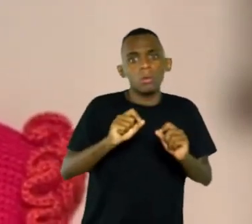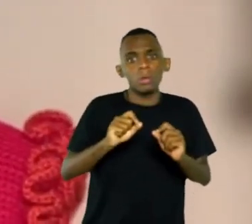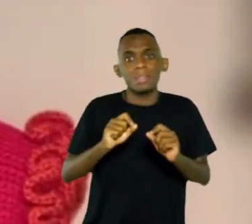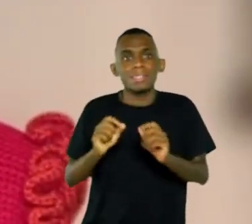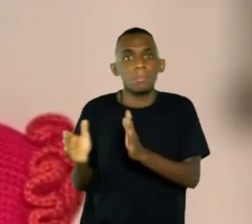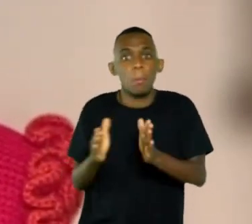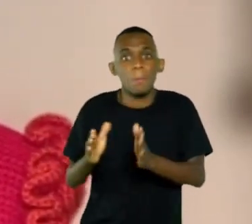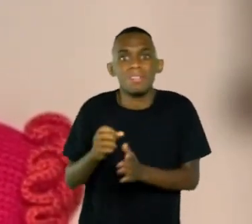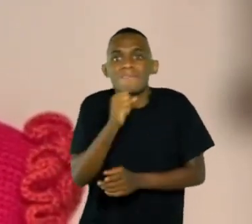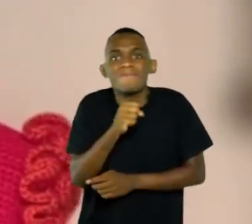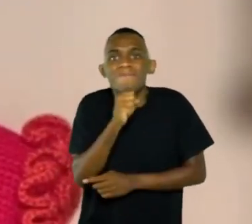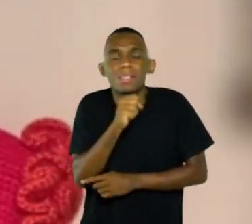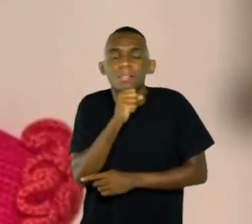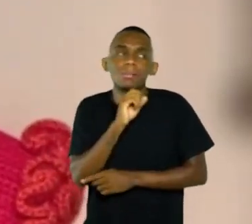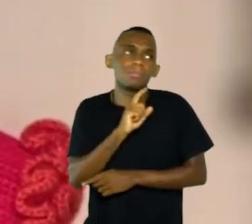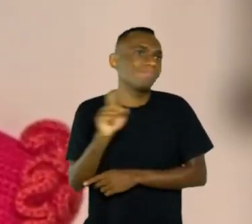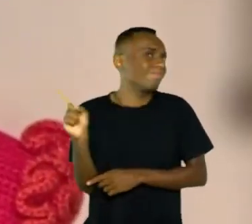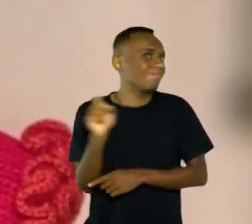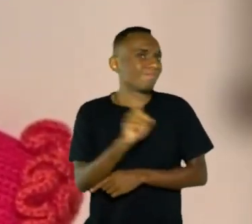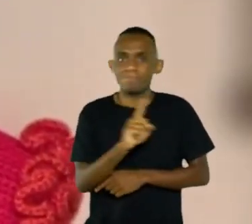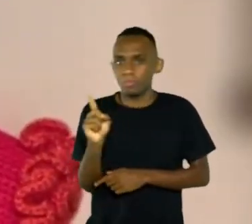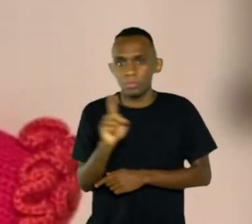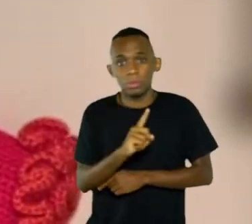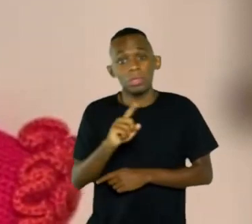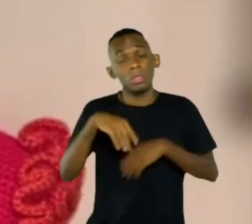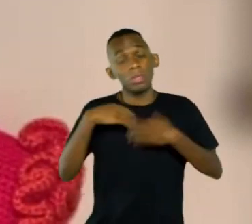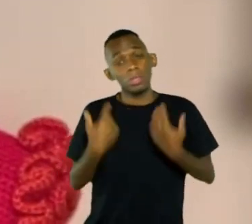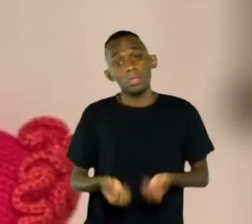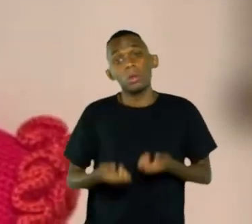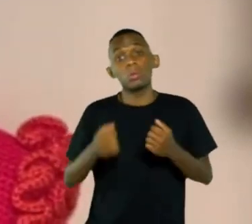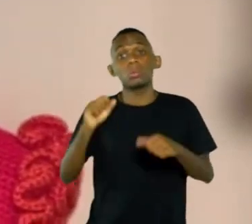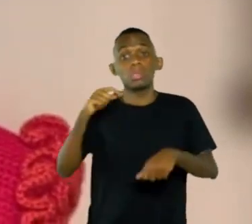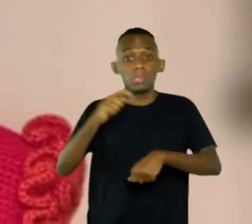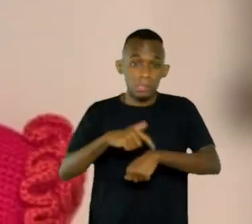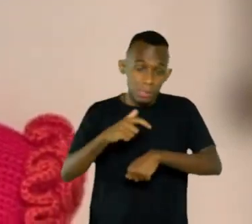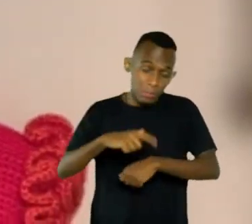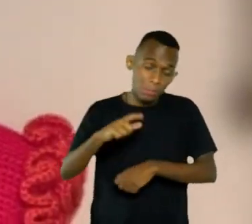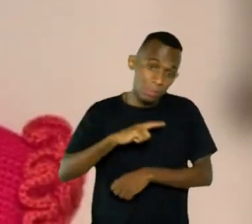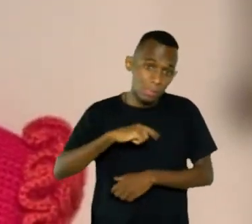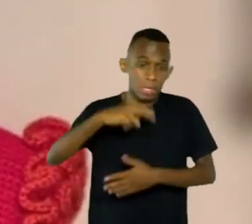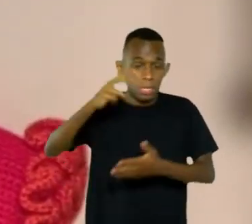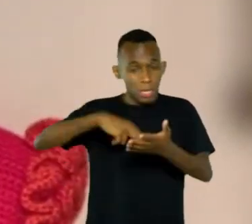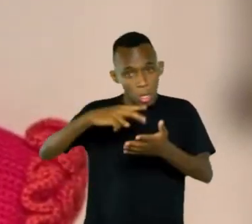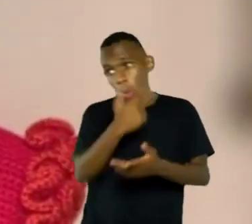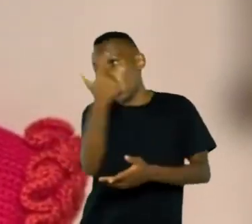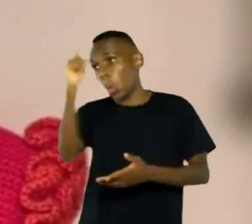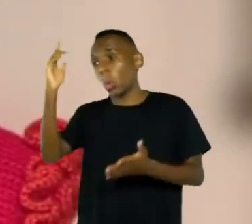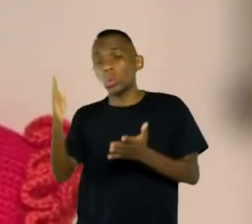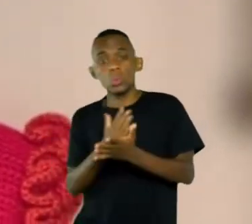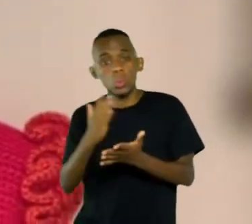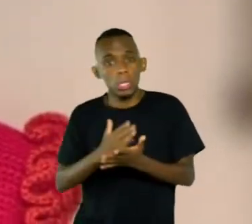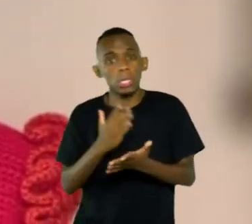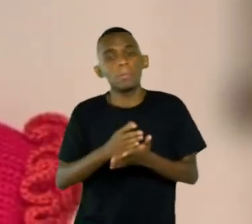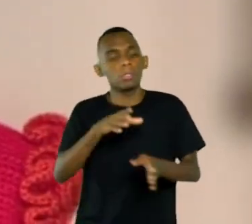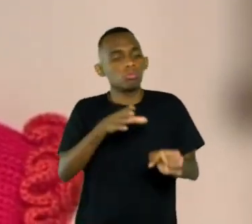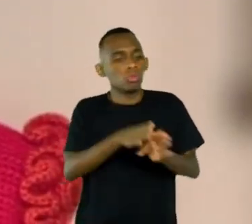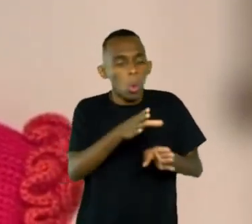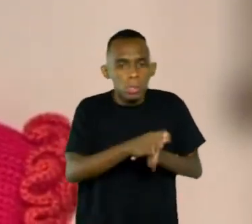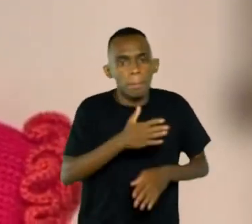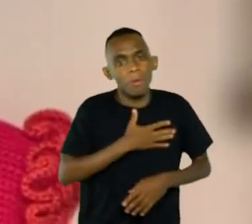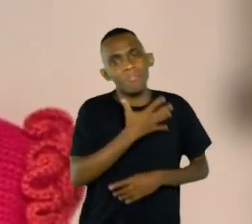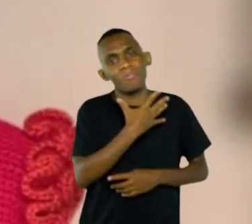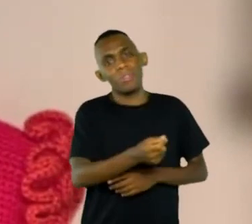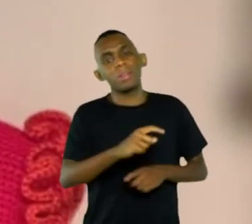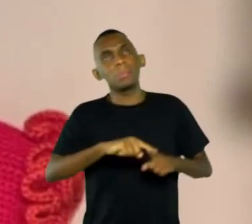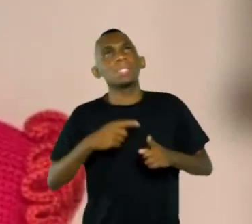gestação. Teria sobrado tempo para ler muitos outros livros que eu havia comprado para ajudar na educação do Francisco. Faltou